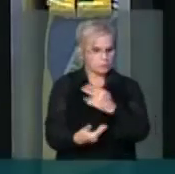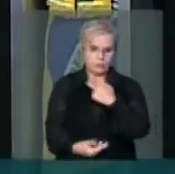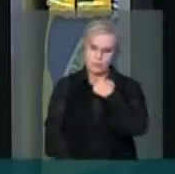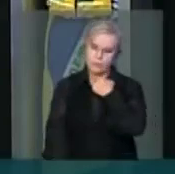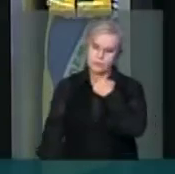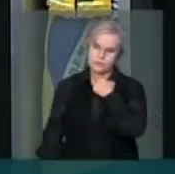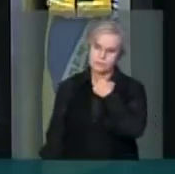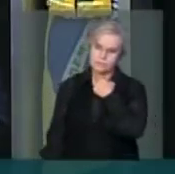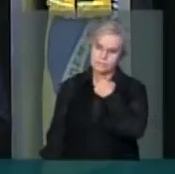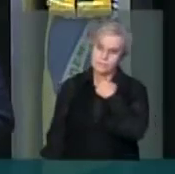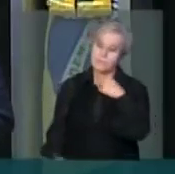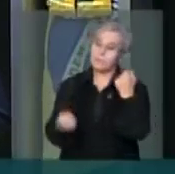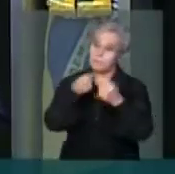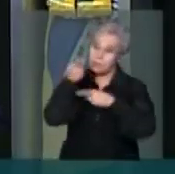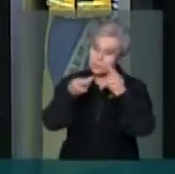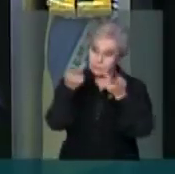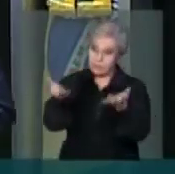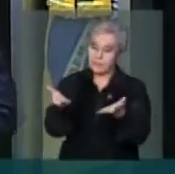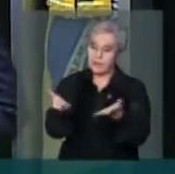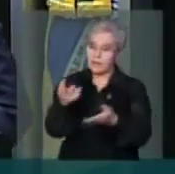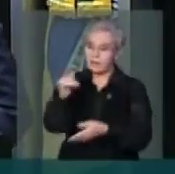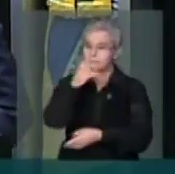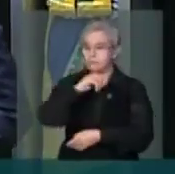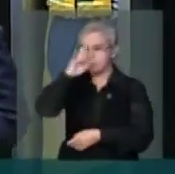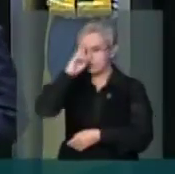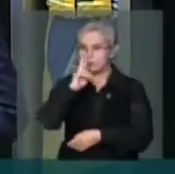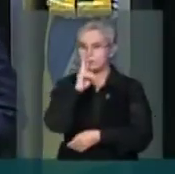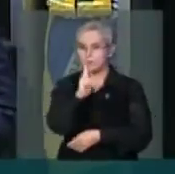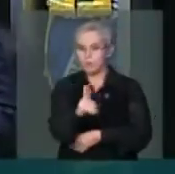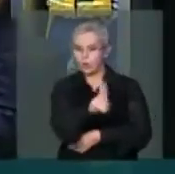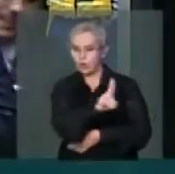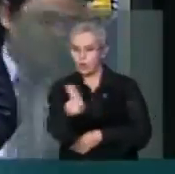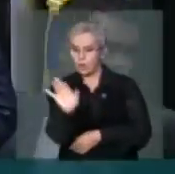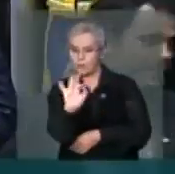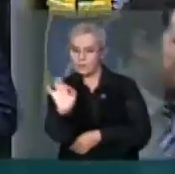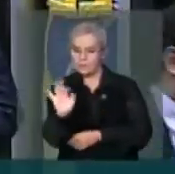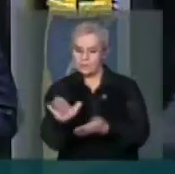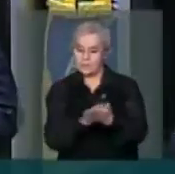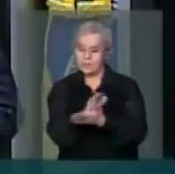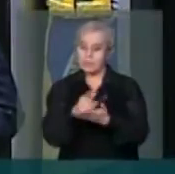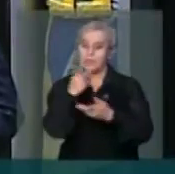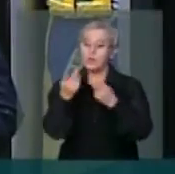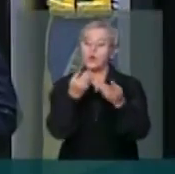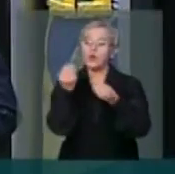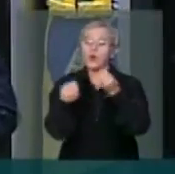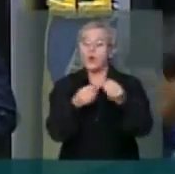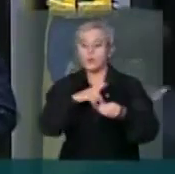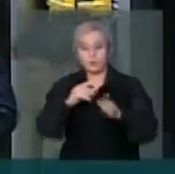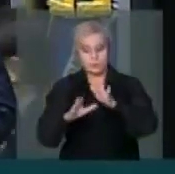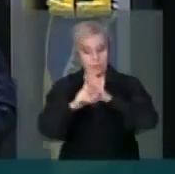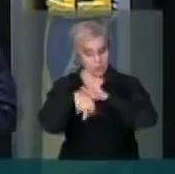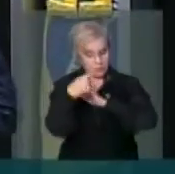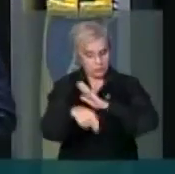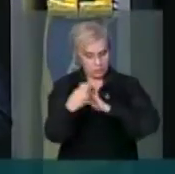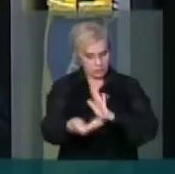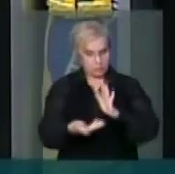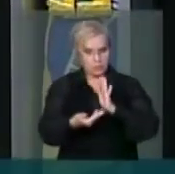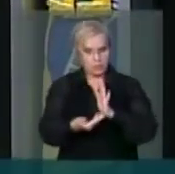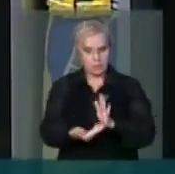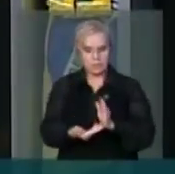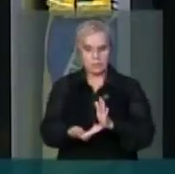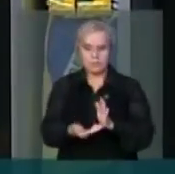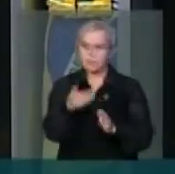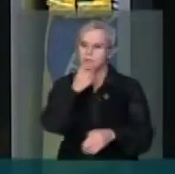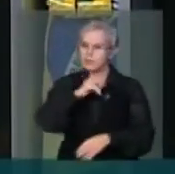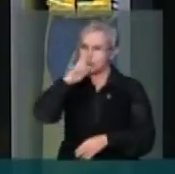E mais, se Vossa Excelência não der os nomes e não disser como é que esse achaque se consubstancia,